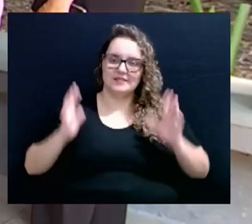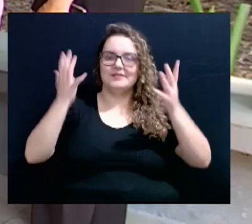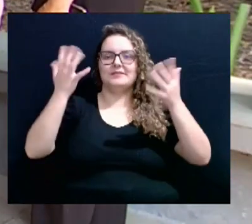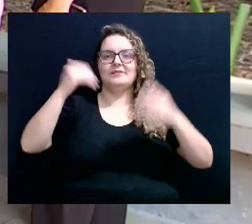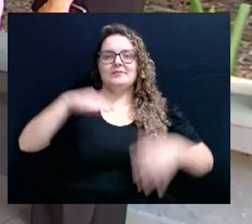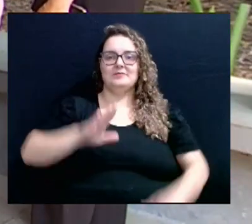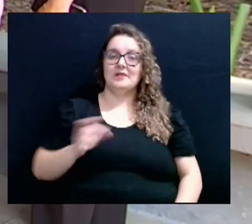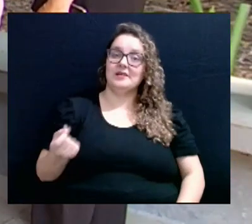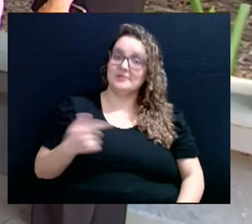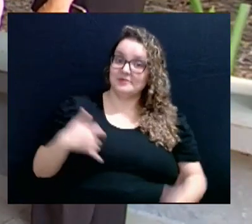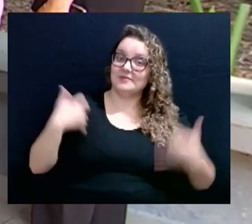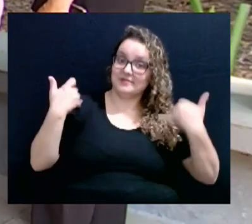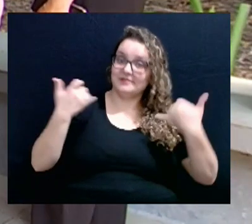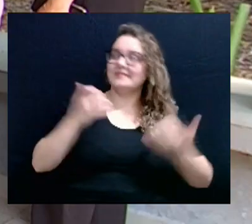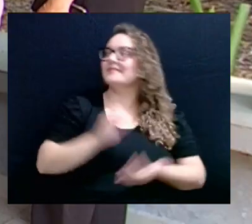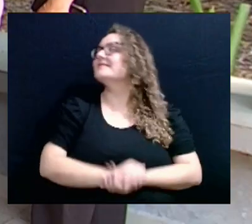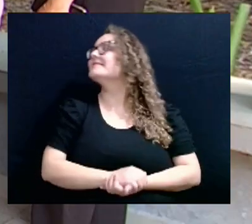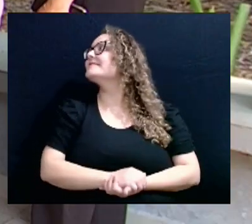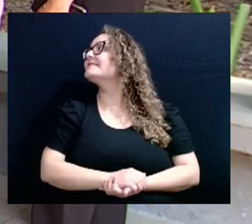aniversário.